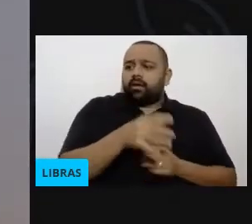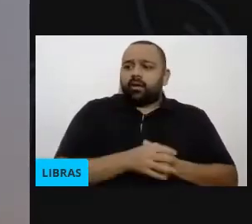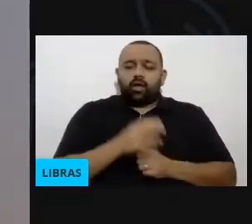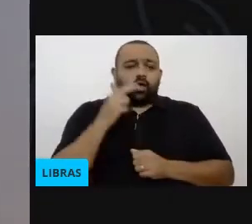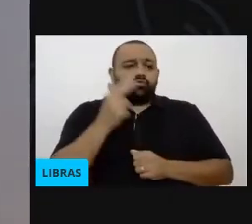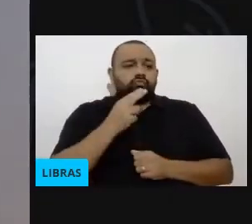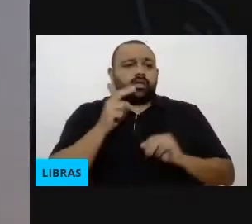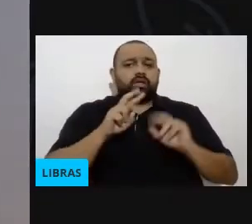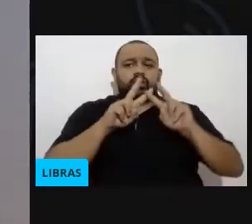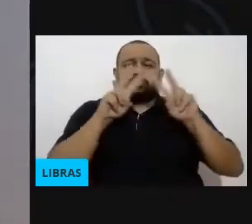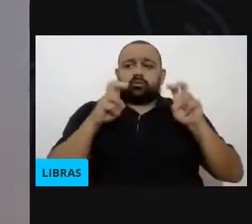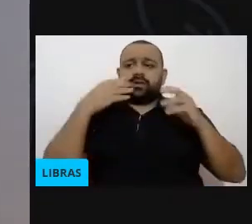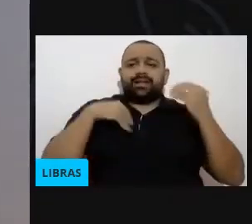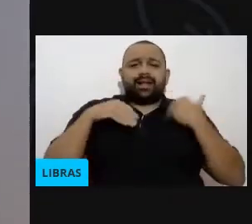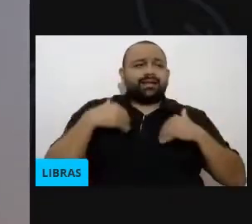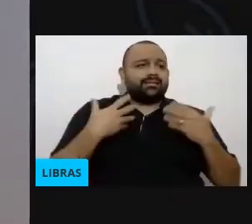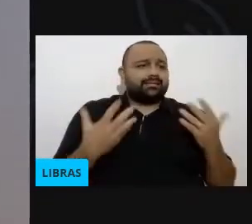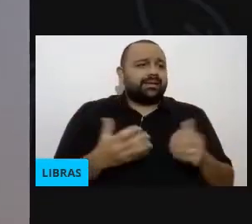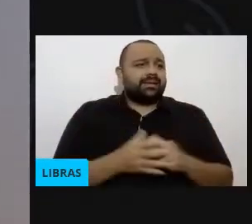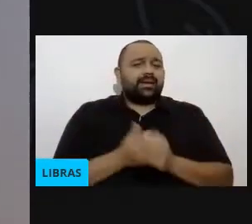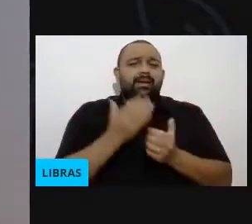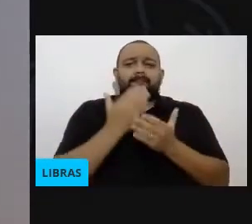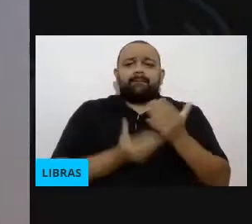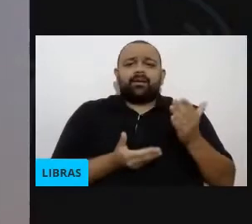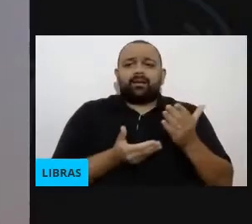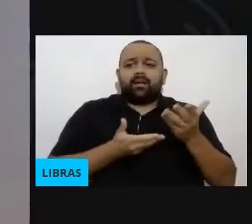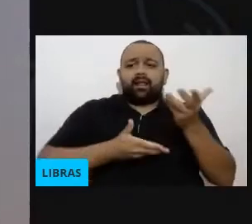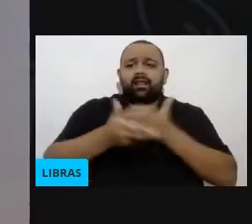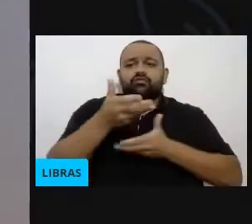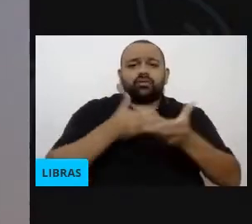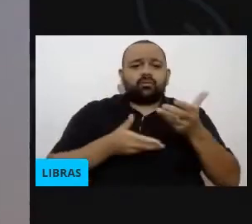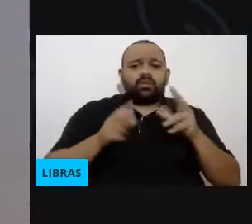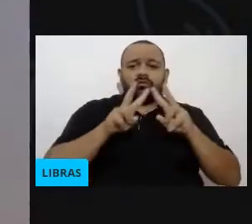de lazer, a gente perdeu dos relacionamentos de